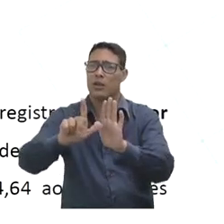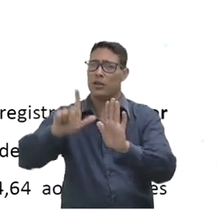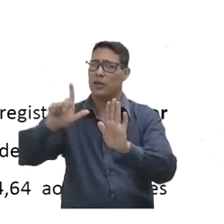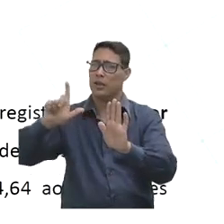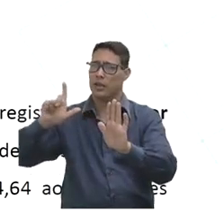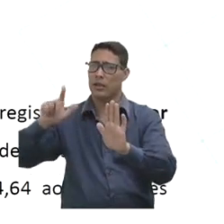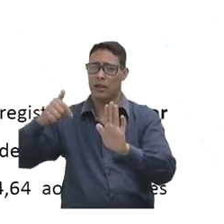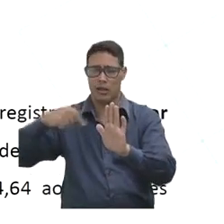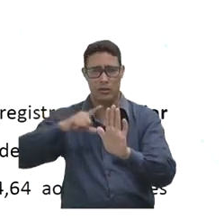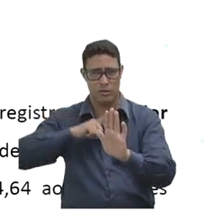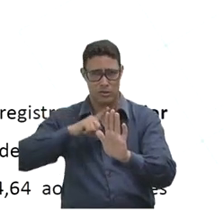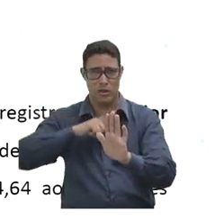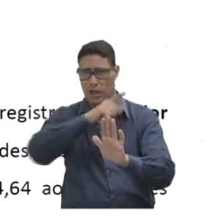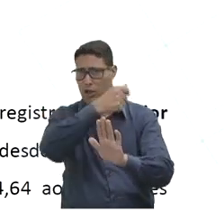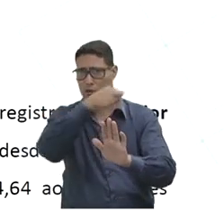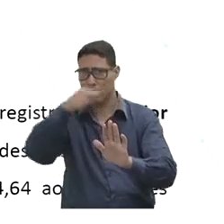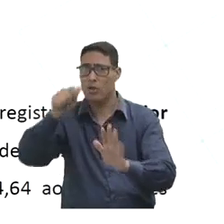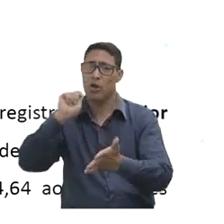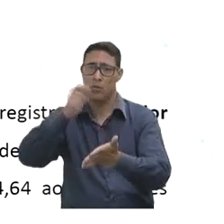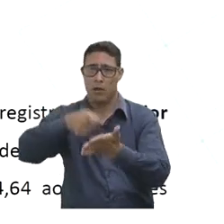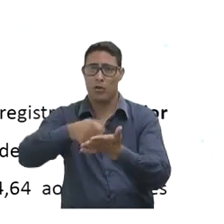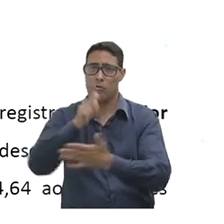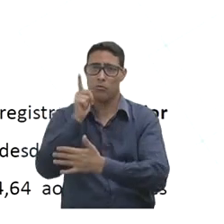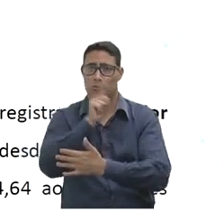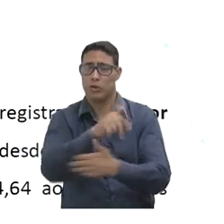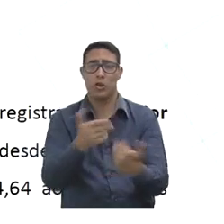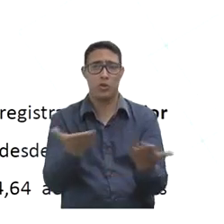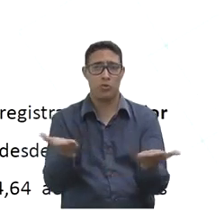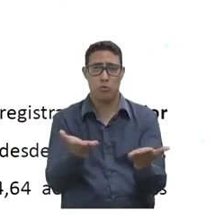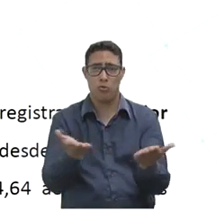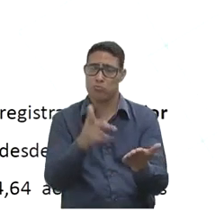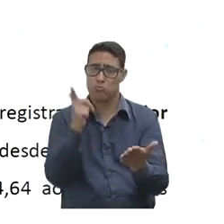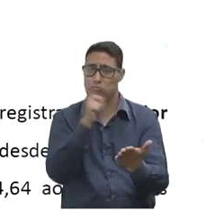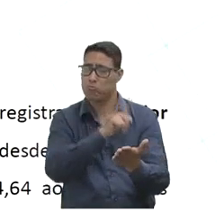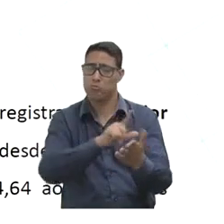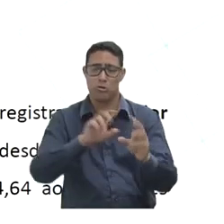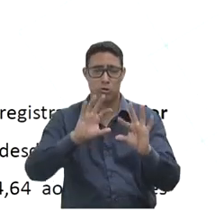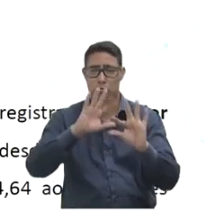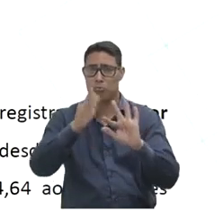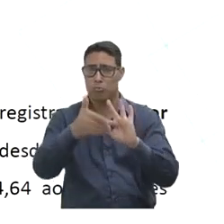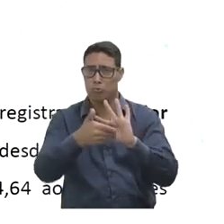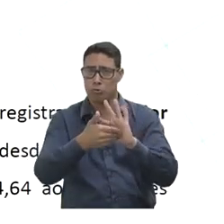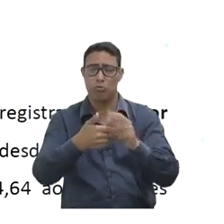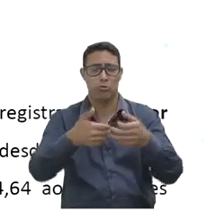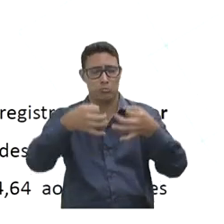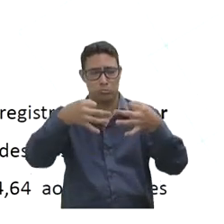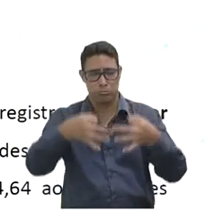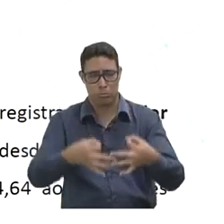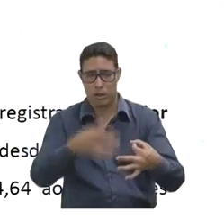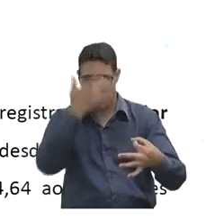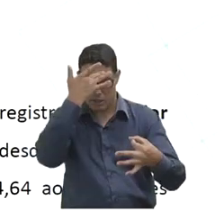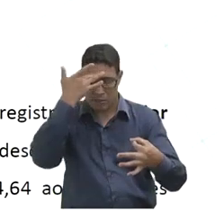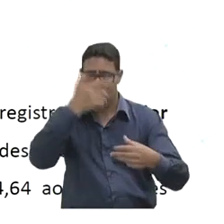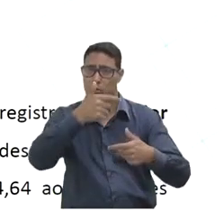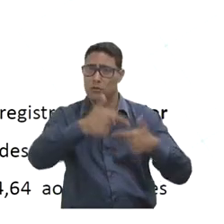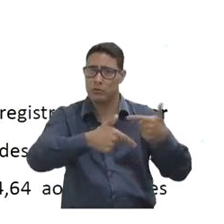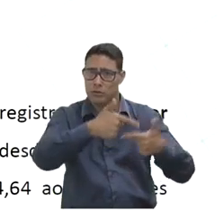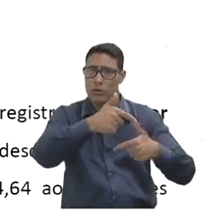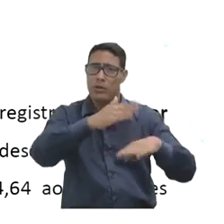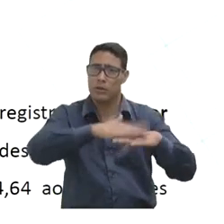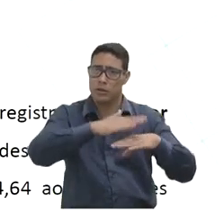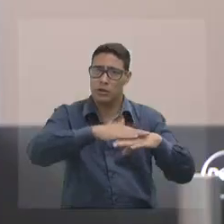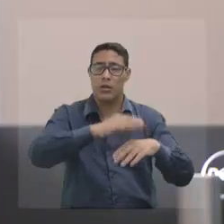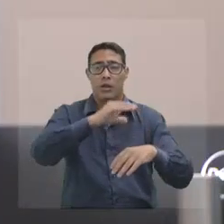é com essas associações e hoje estamos em Dia com repasse aos catadores e além disso a nossa equipe Tem